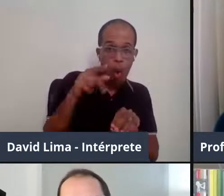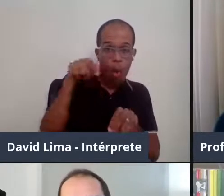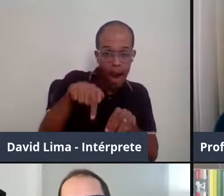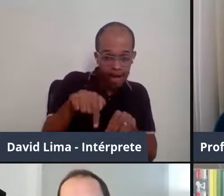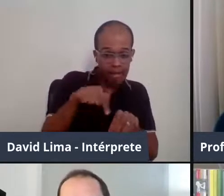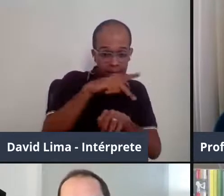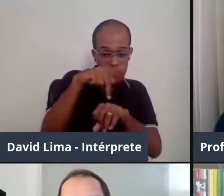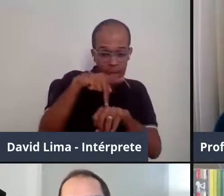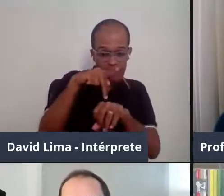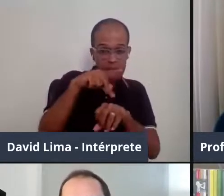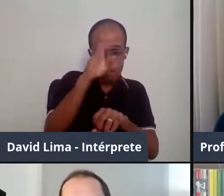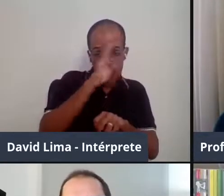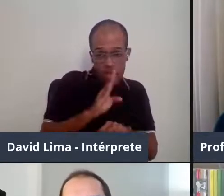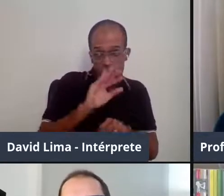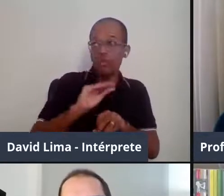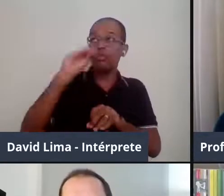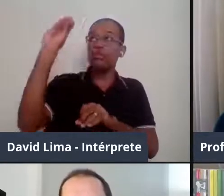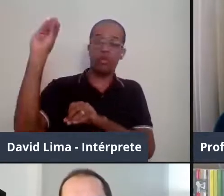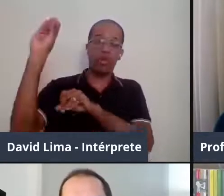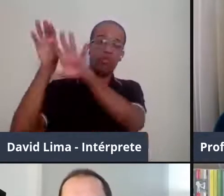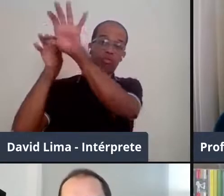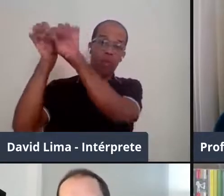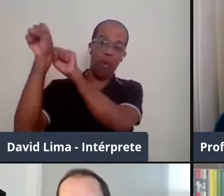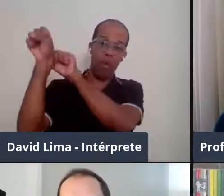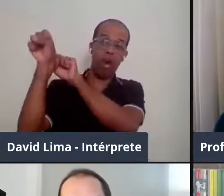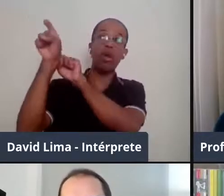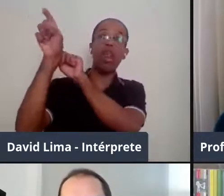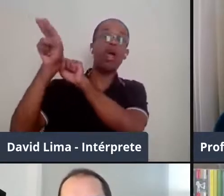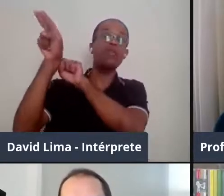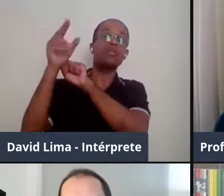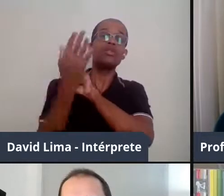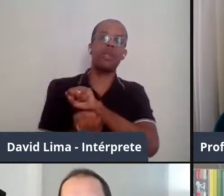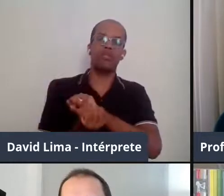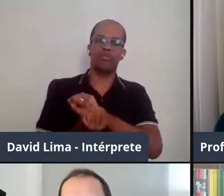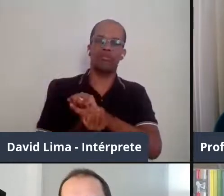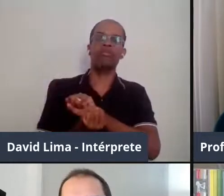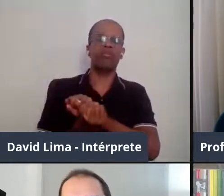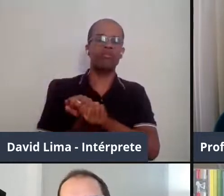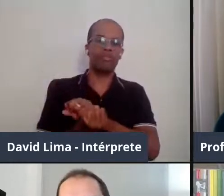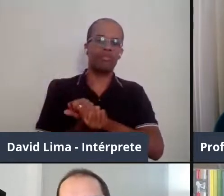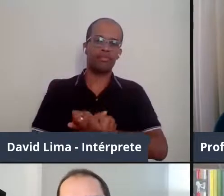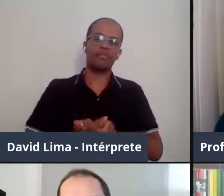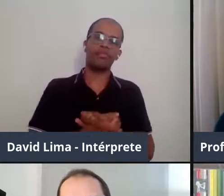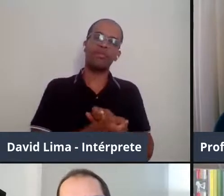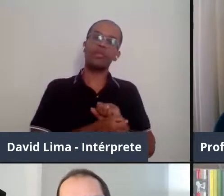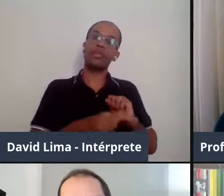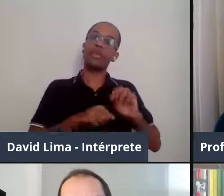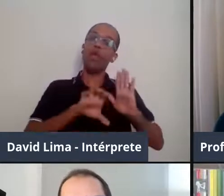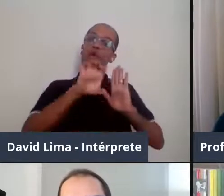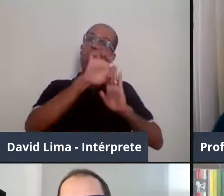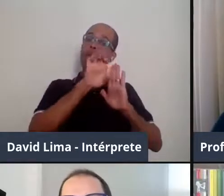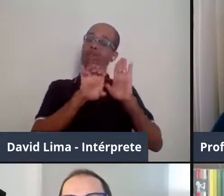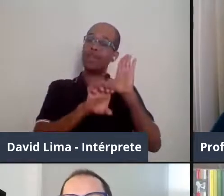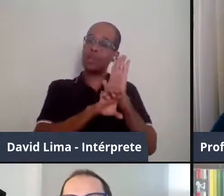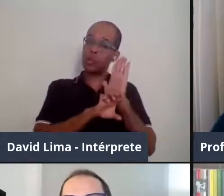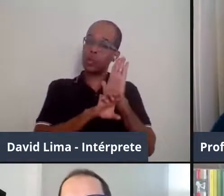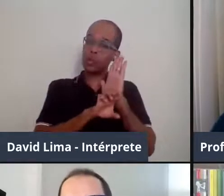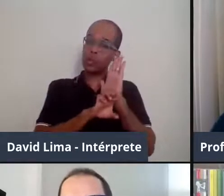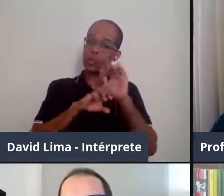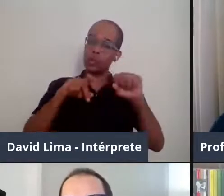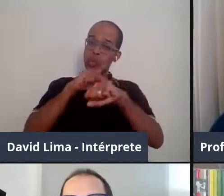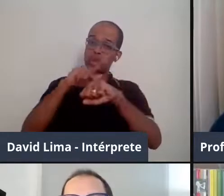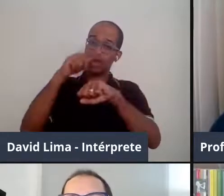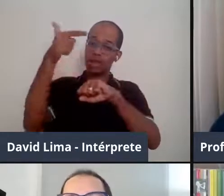nossa atual lei do migrante, que finalmente, ao contrário do Estatuto do Estrangeiro, ela trata tanto